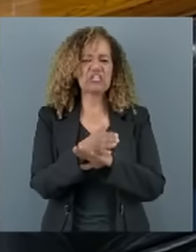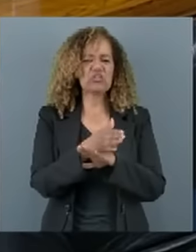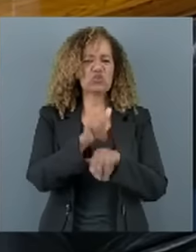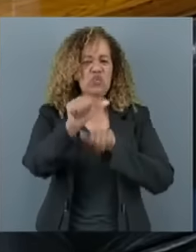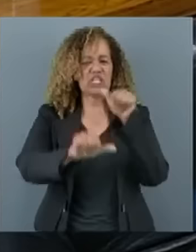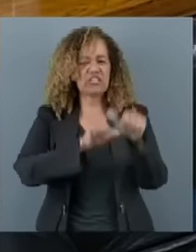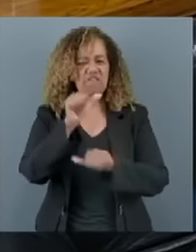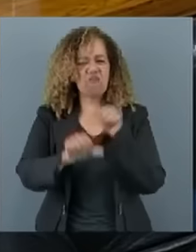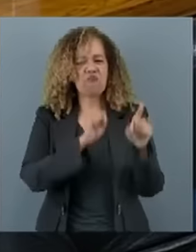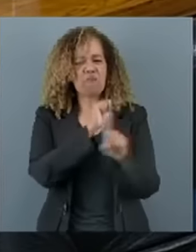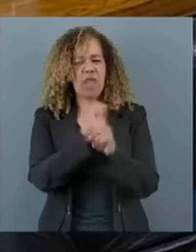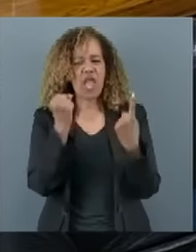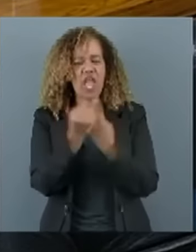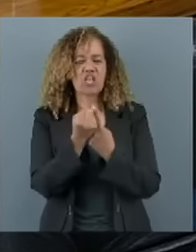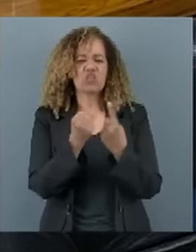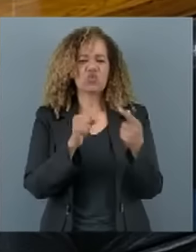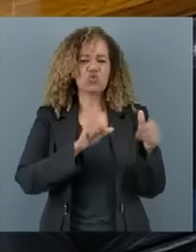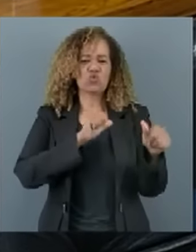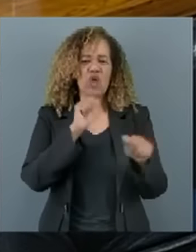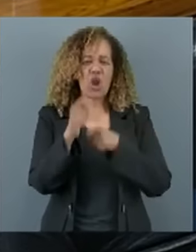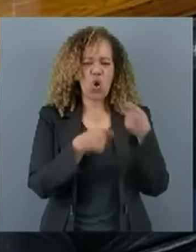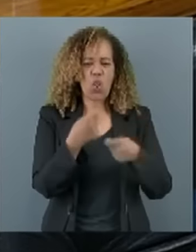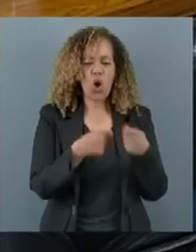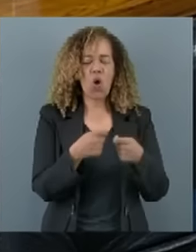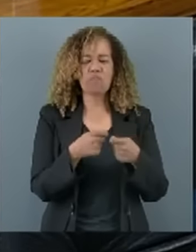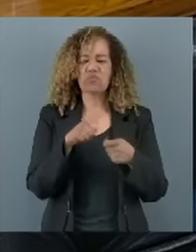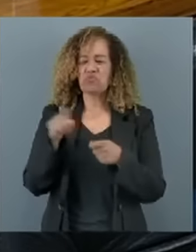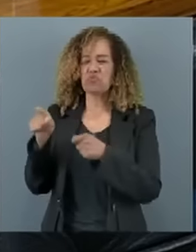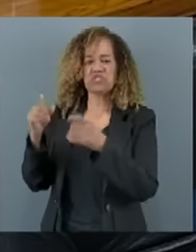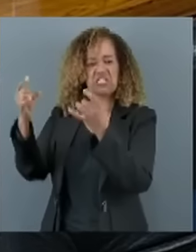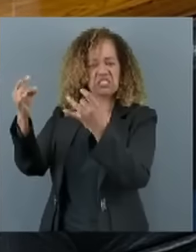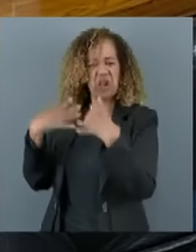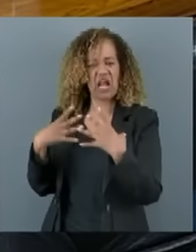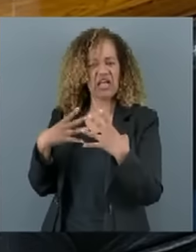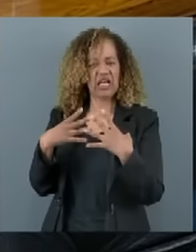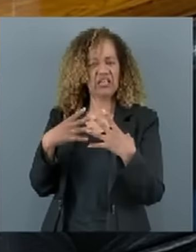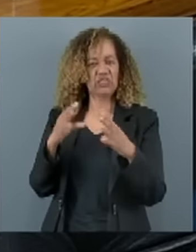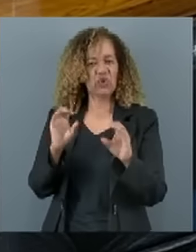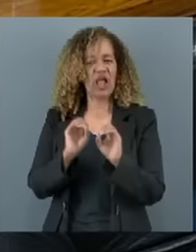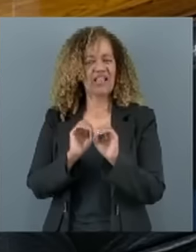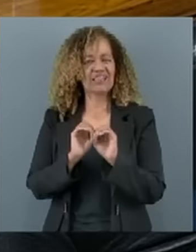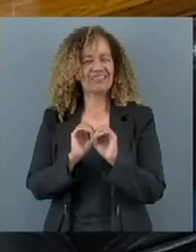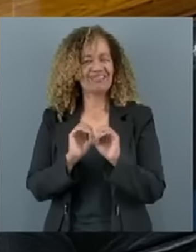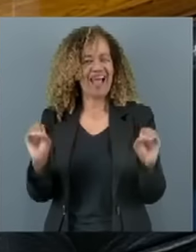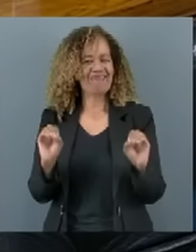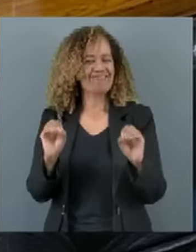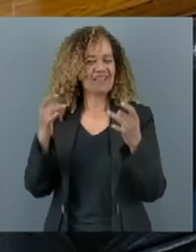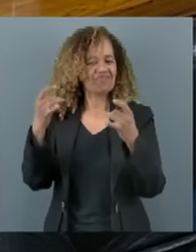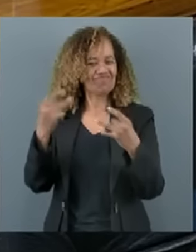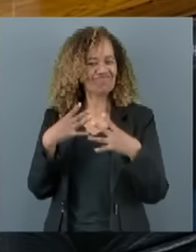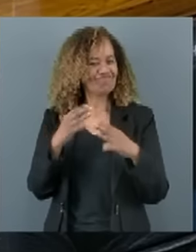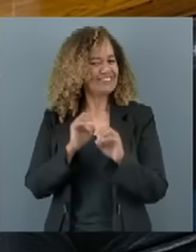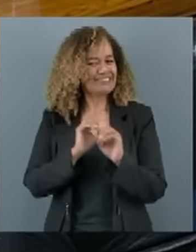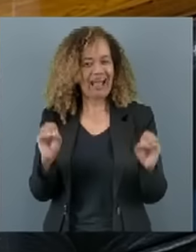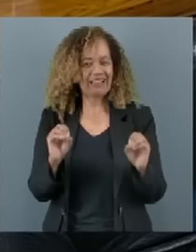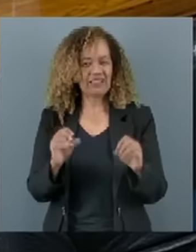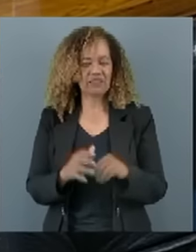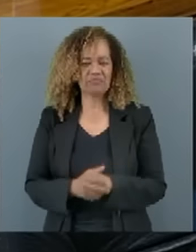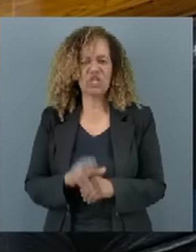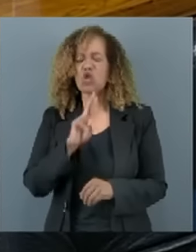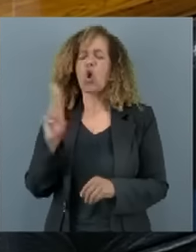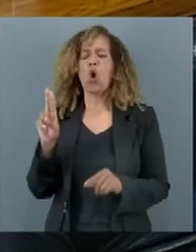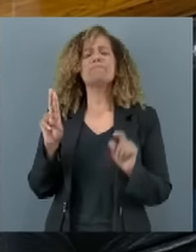econômico e é isso que vocês estão deixando pra gente absolutamente nada em nome de